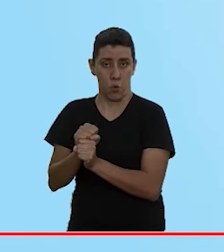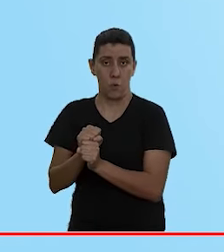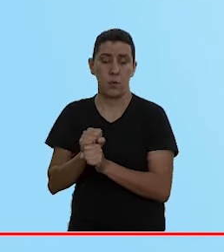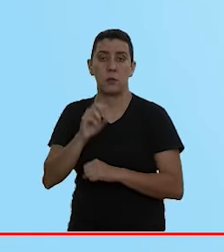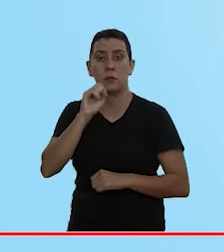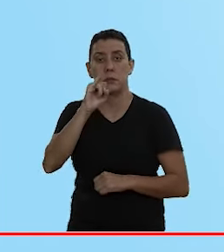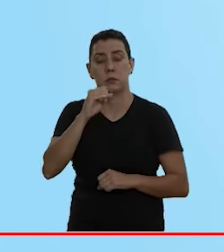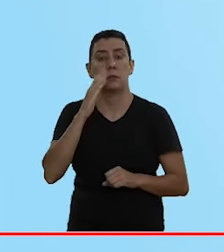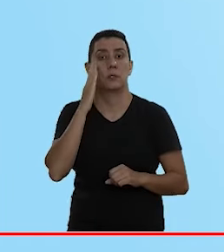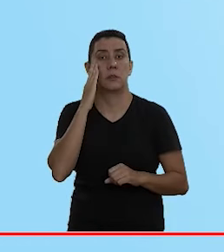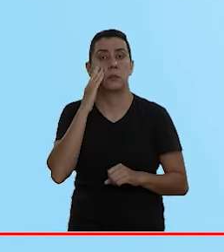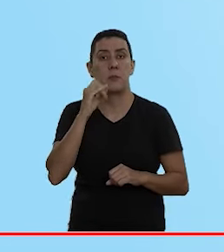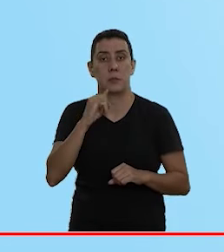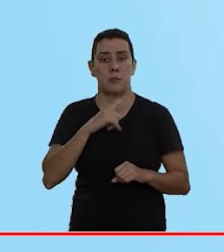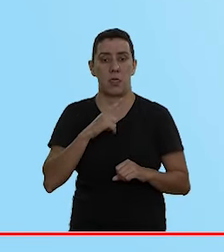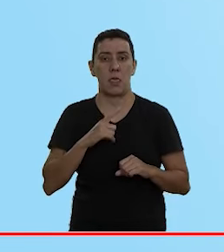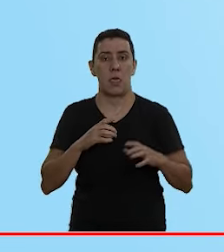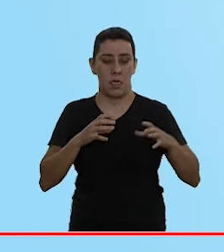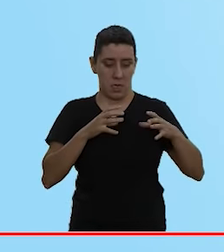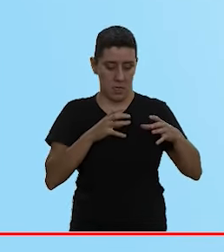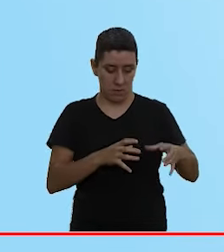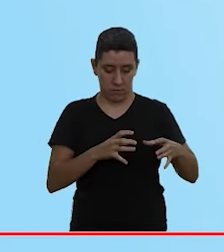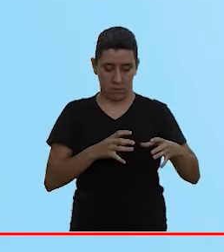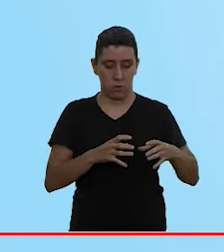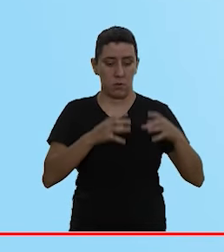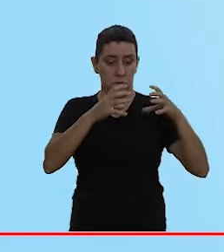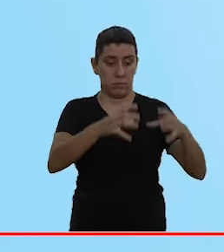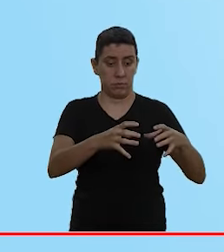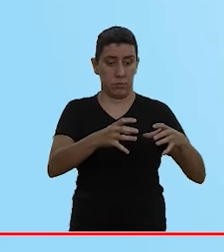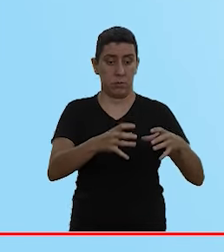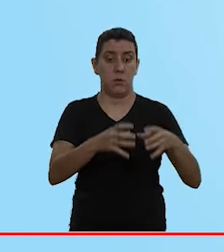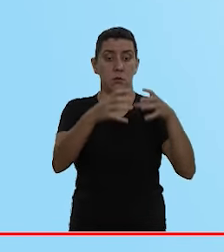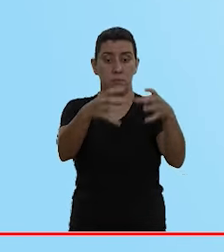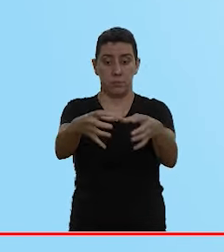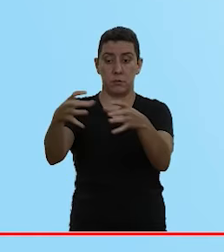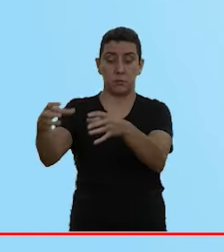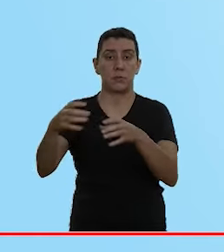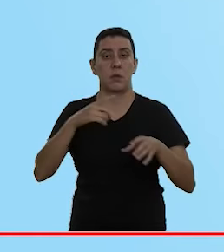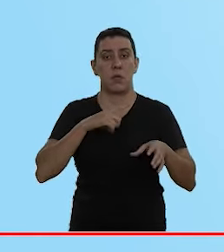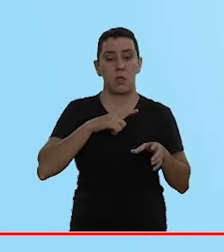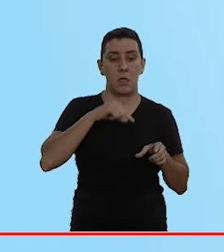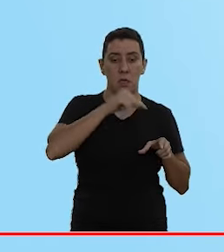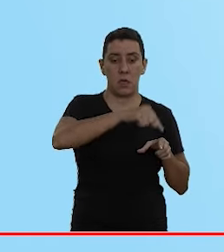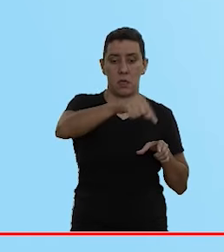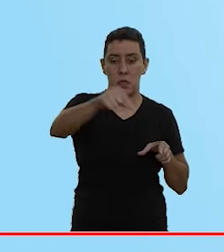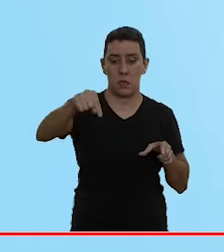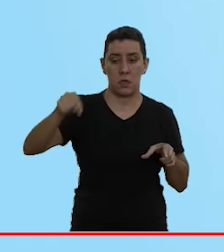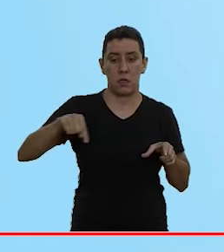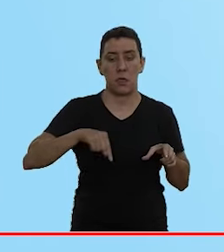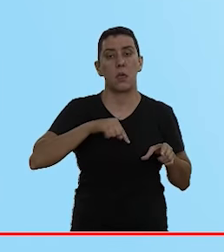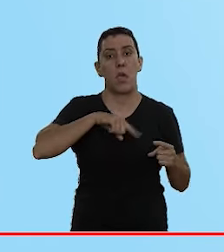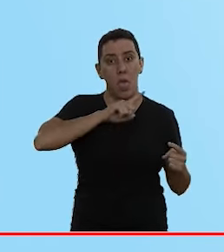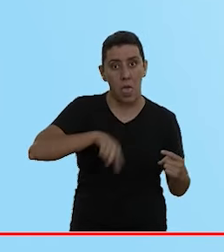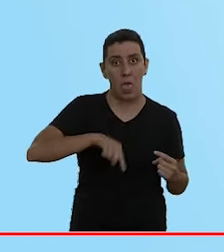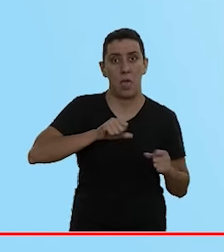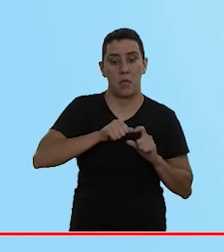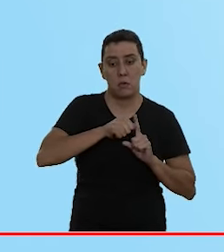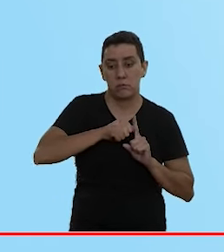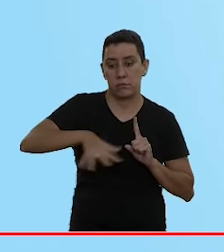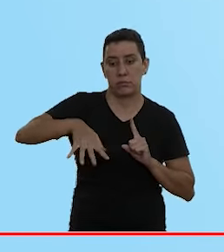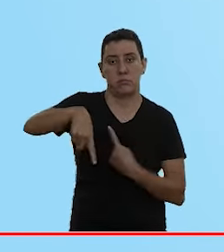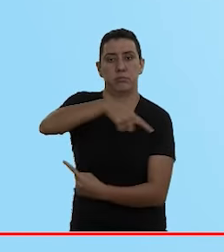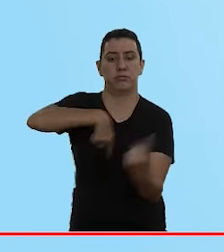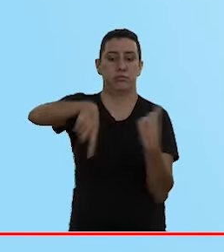as strings em paralelo, a gente, para aquele conjunto de strings, a gente vai ter uma somatória das correntes, né? Então basicamente